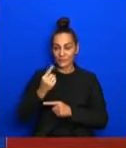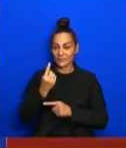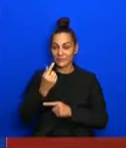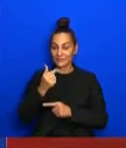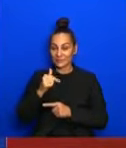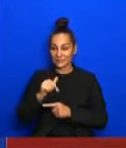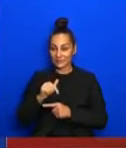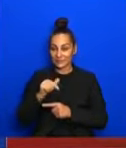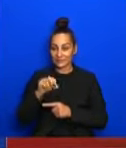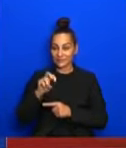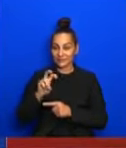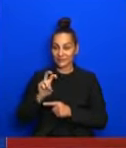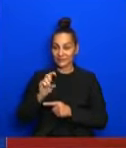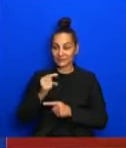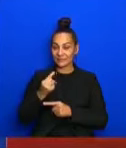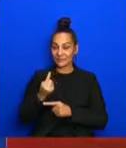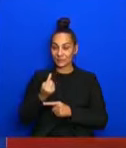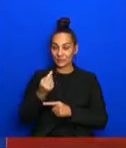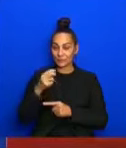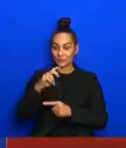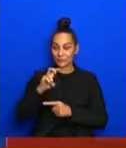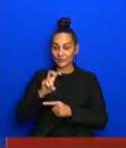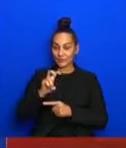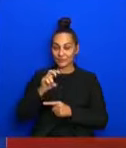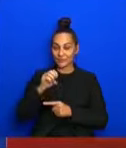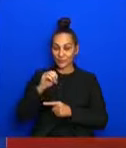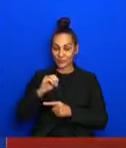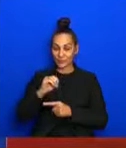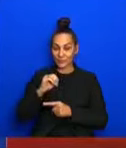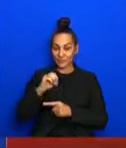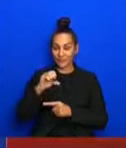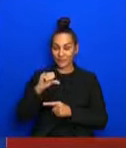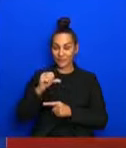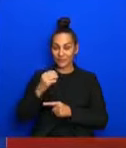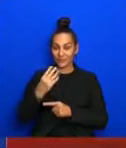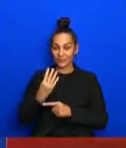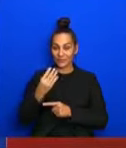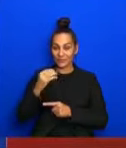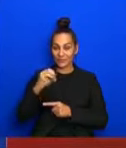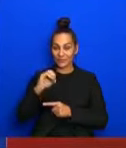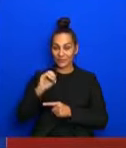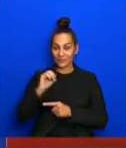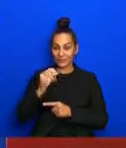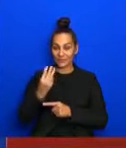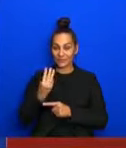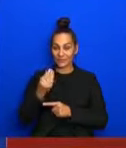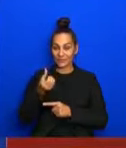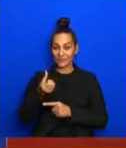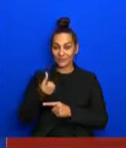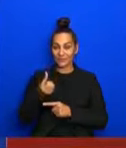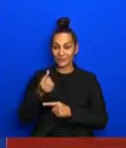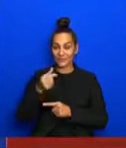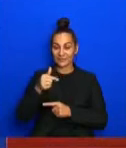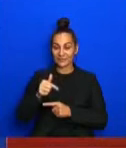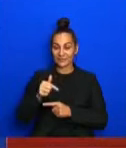69, 17, 51, 50, 94,